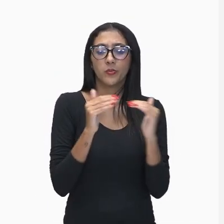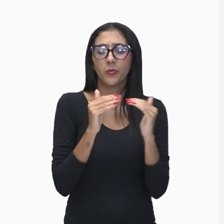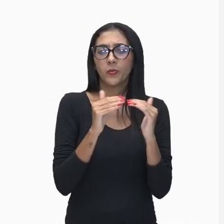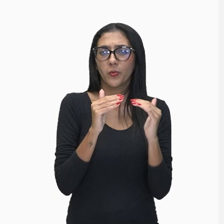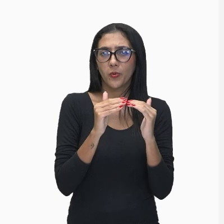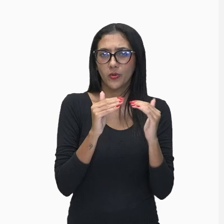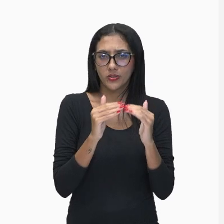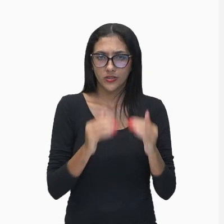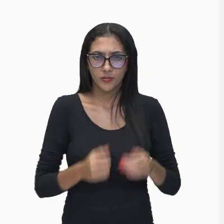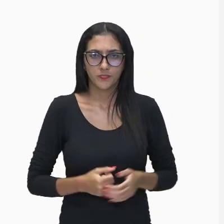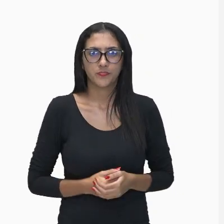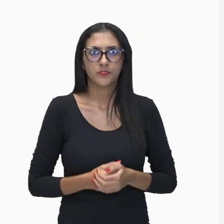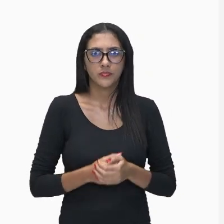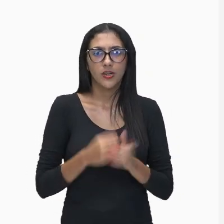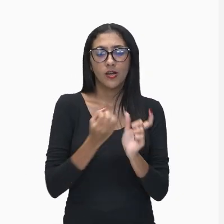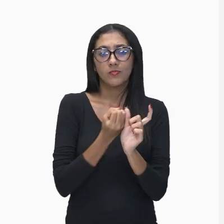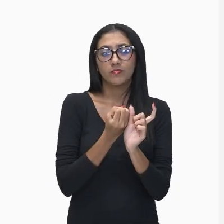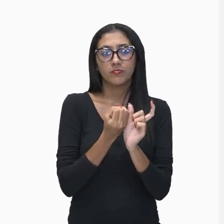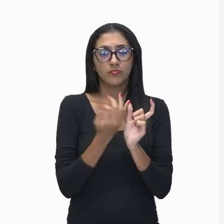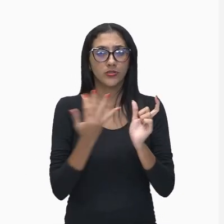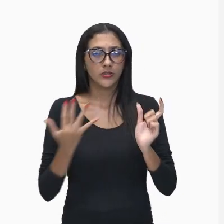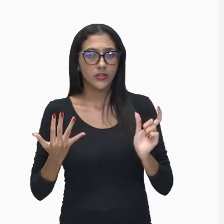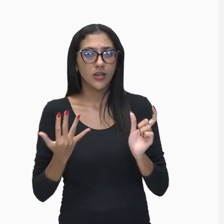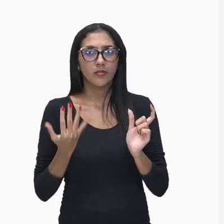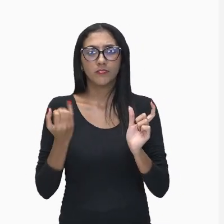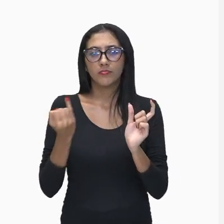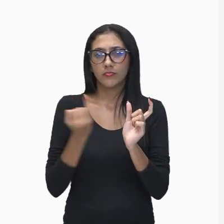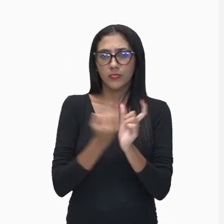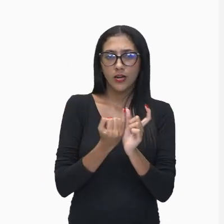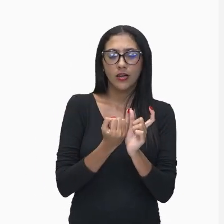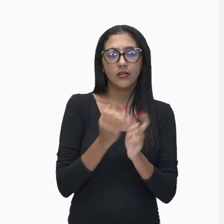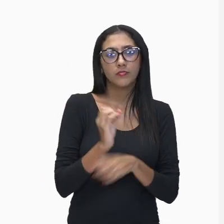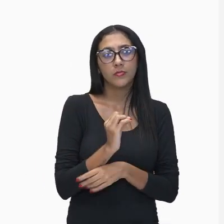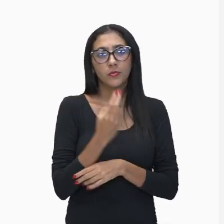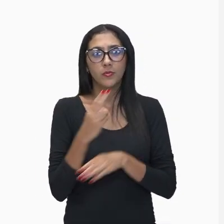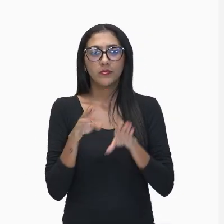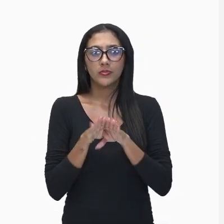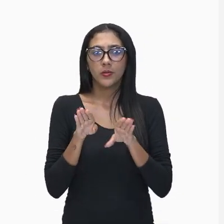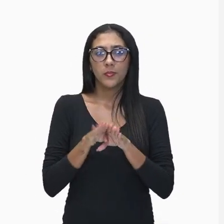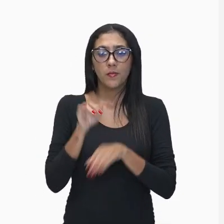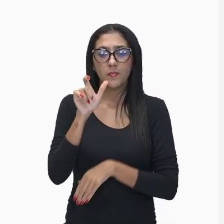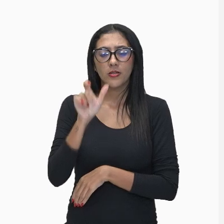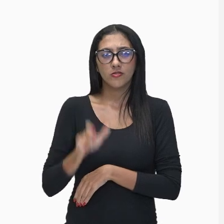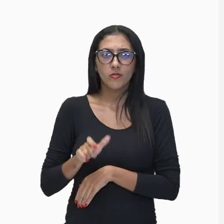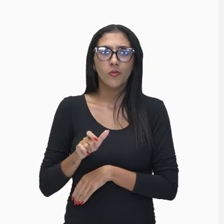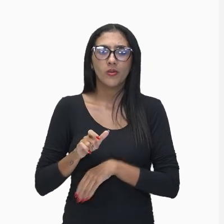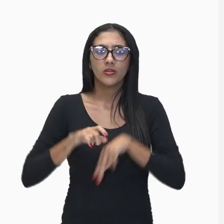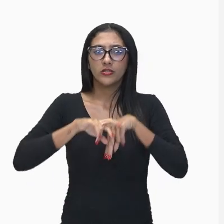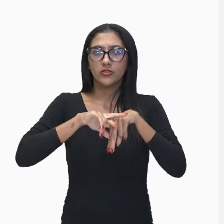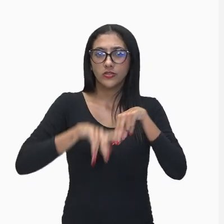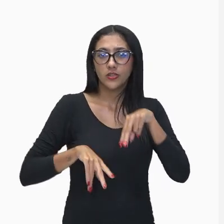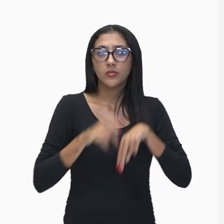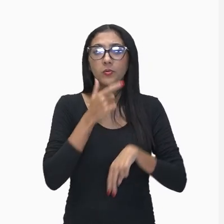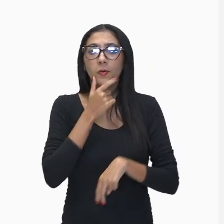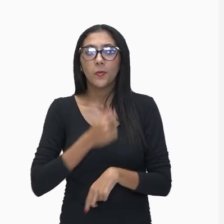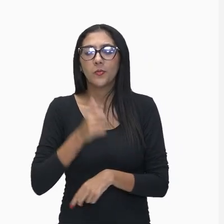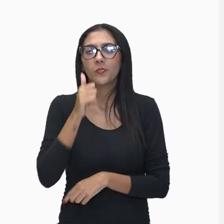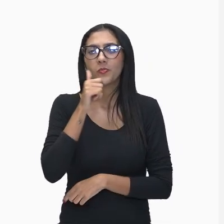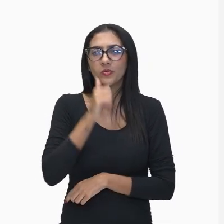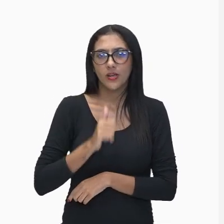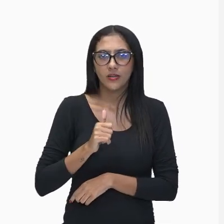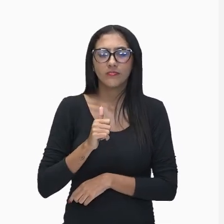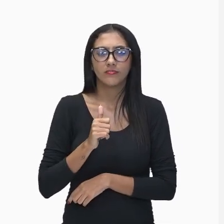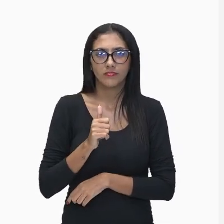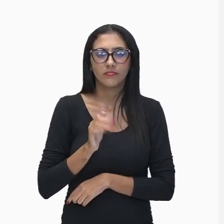e pessoa com o sujeito da oração, ok? Então, o verbo vai concordar em número,